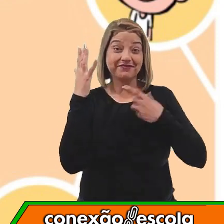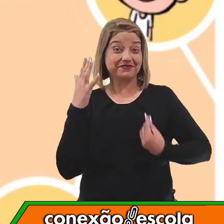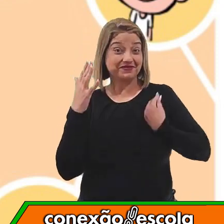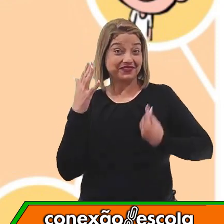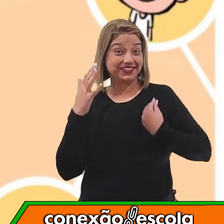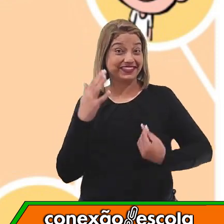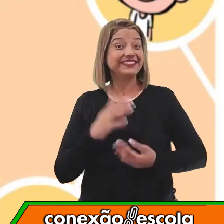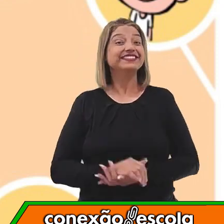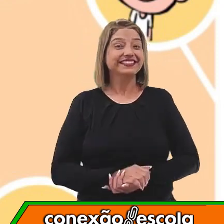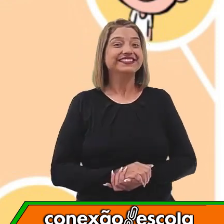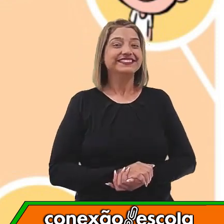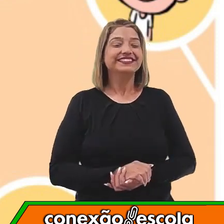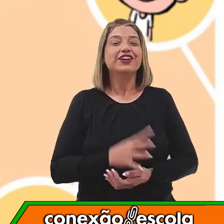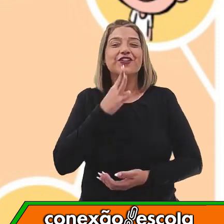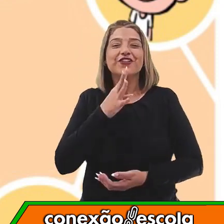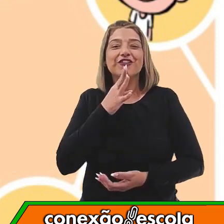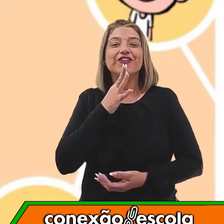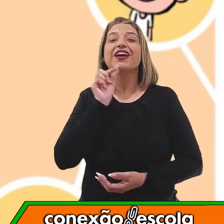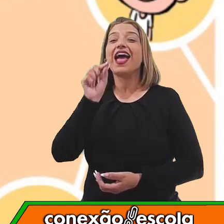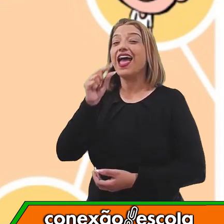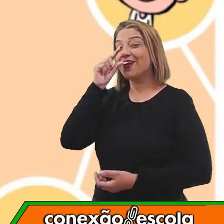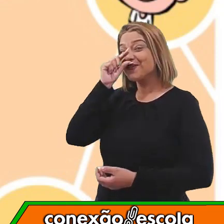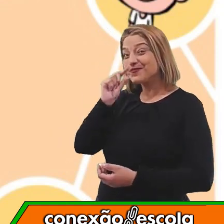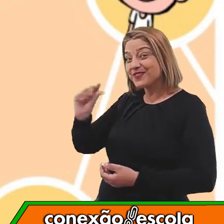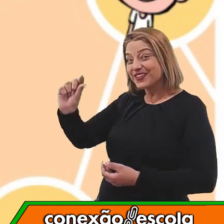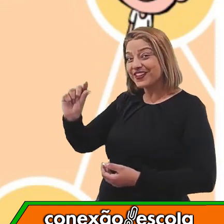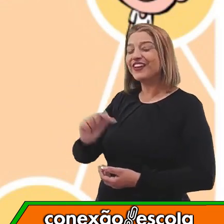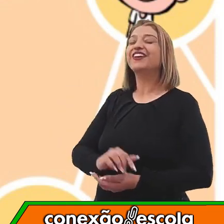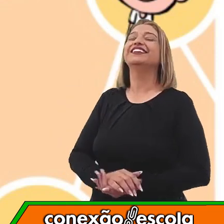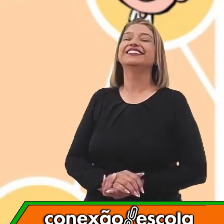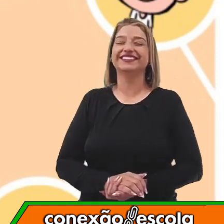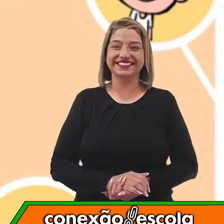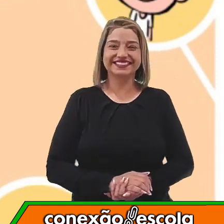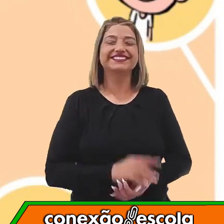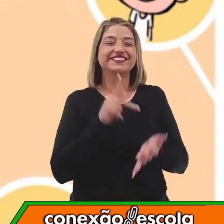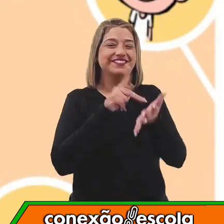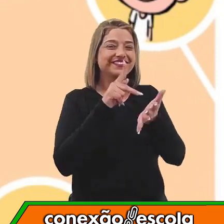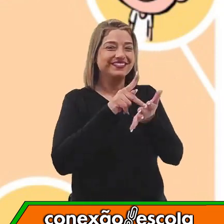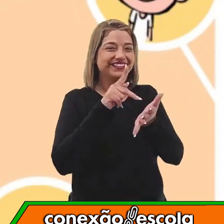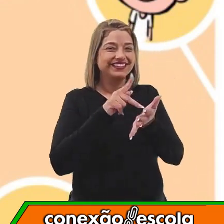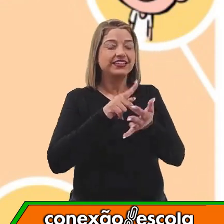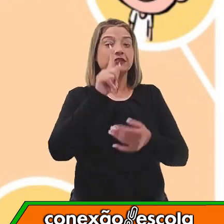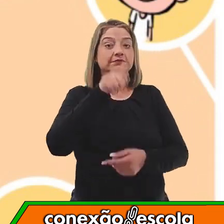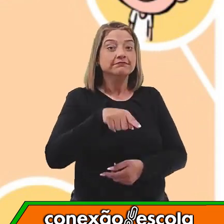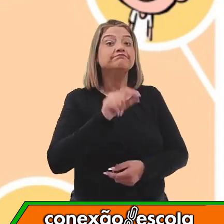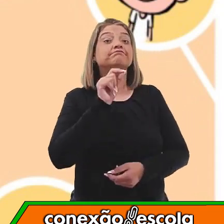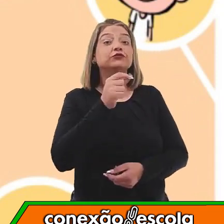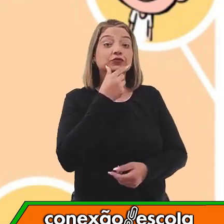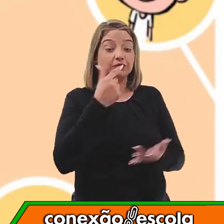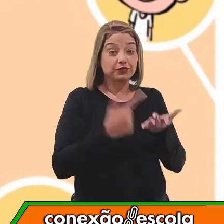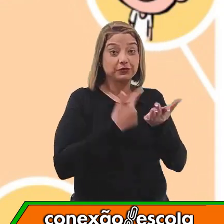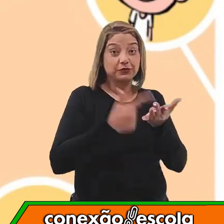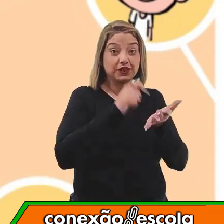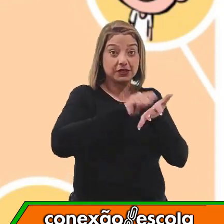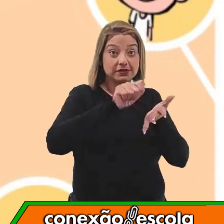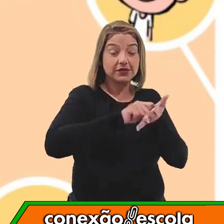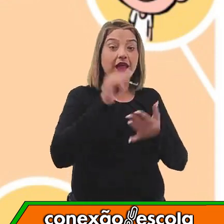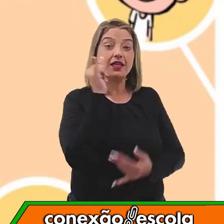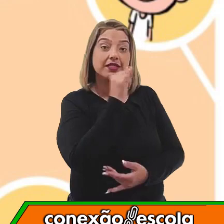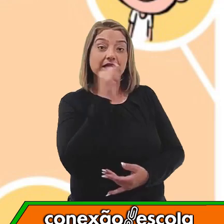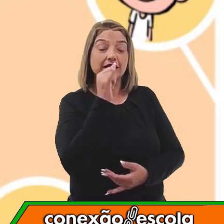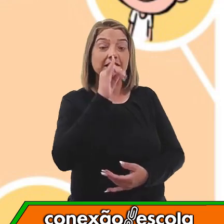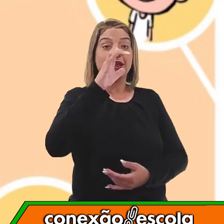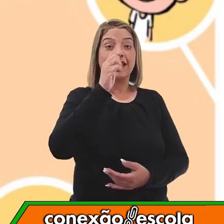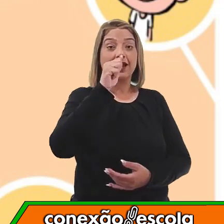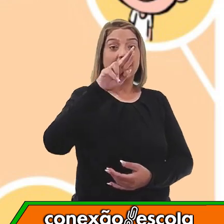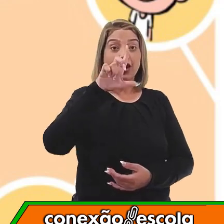vida. Qual que é essa história, Pro? É o Pinóquio. Isso mesmo. O Pinóquio, escrita pelo autor italiano